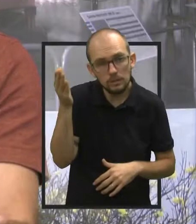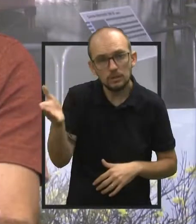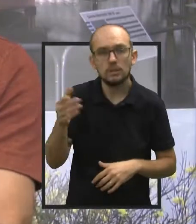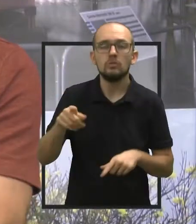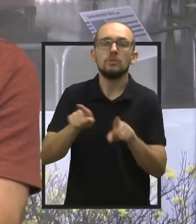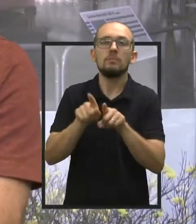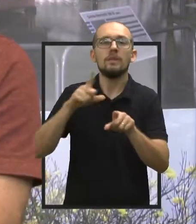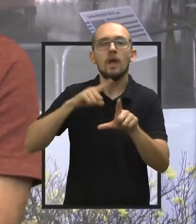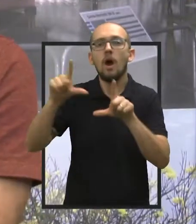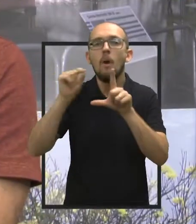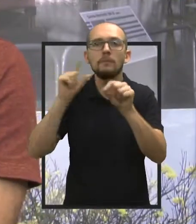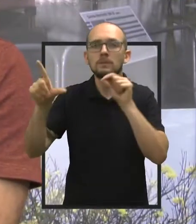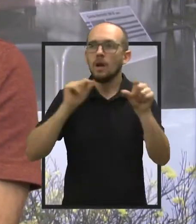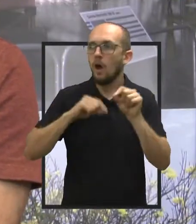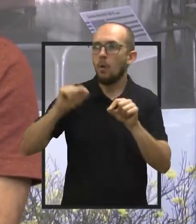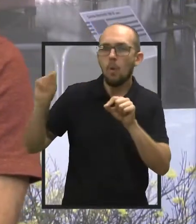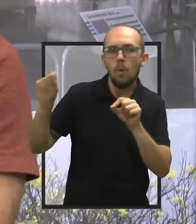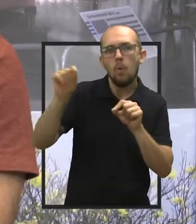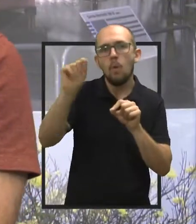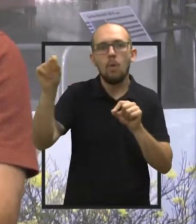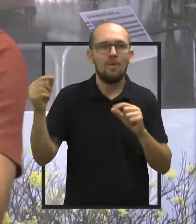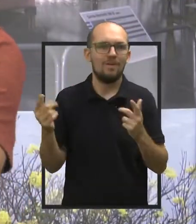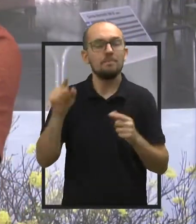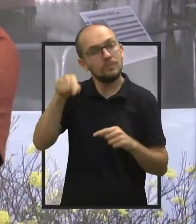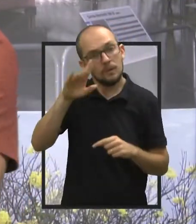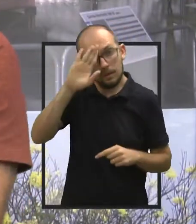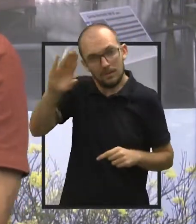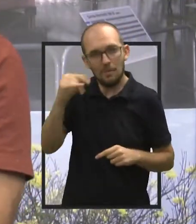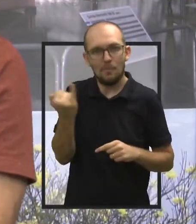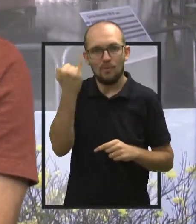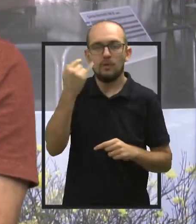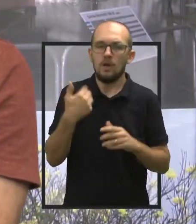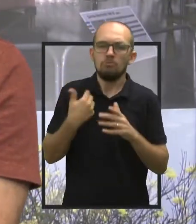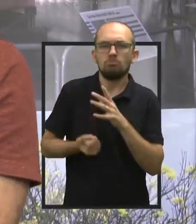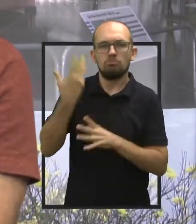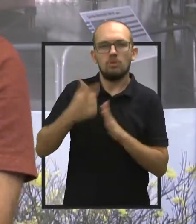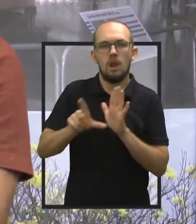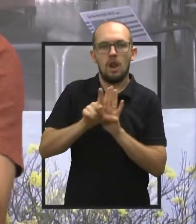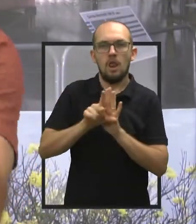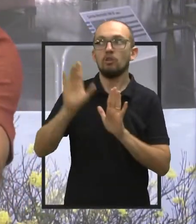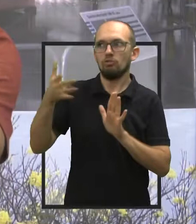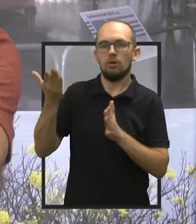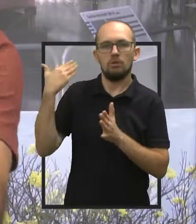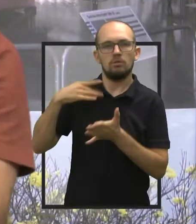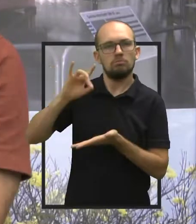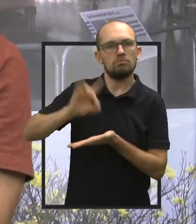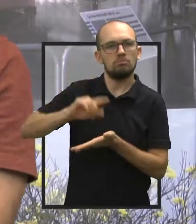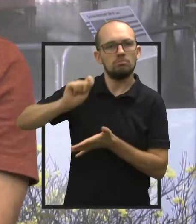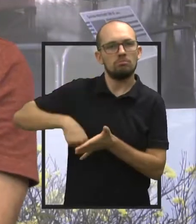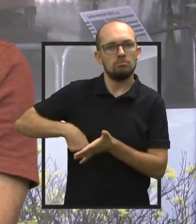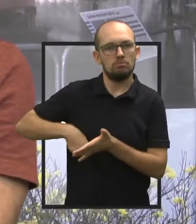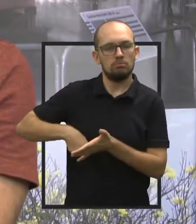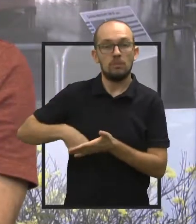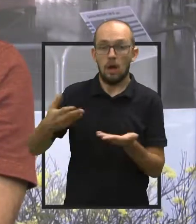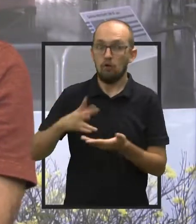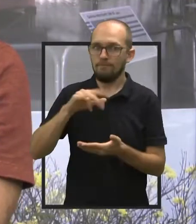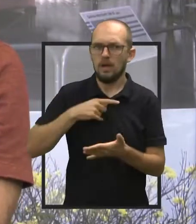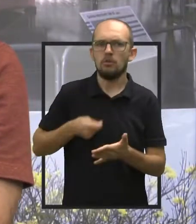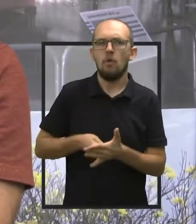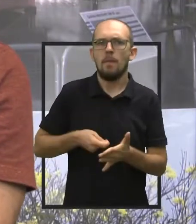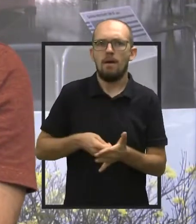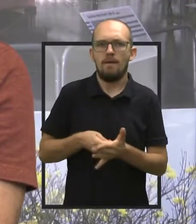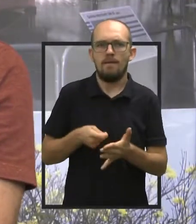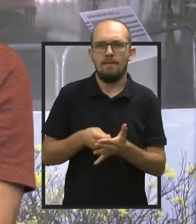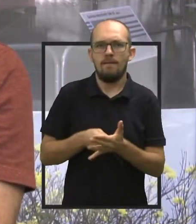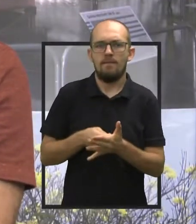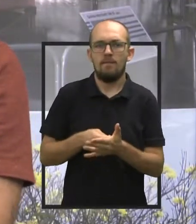opções também e tal, né? Então isso é de fundamental importância, isso daí é uma lei que foi sancionada já e a gente vai estar agora cobrando, né, por